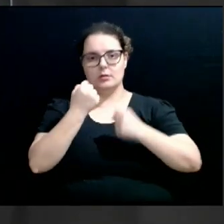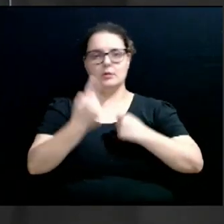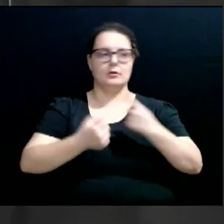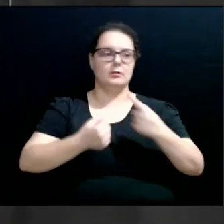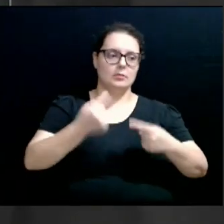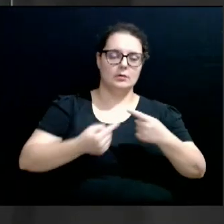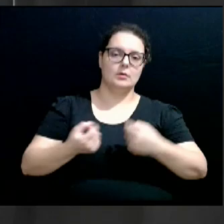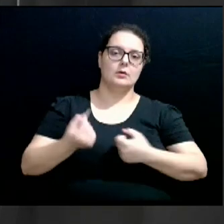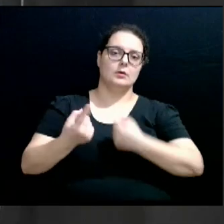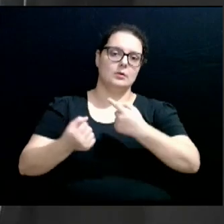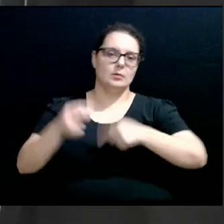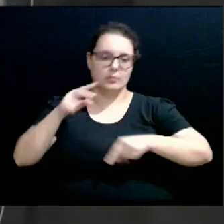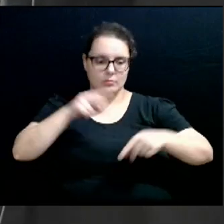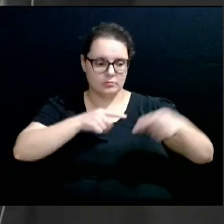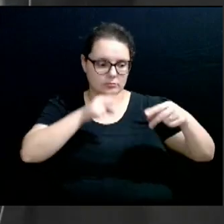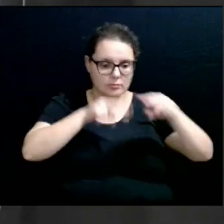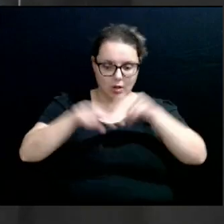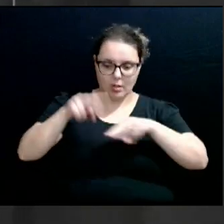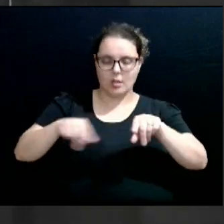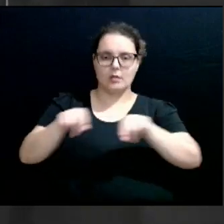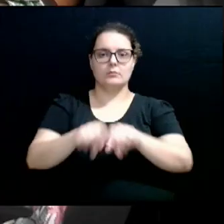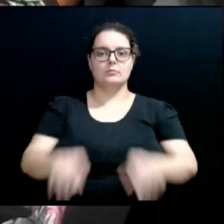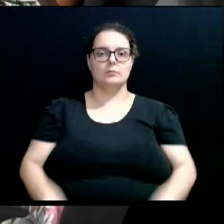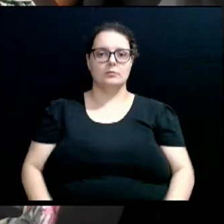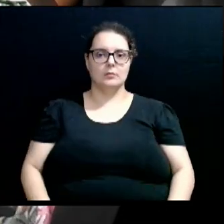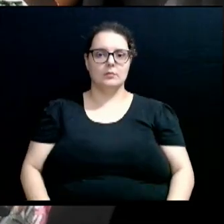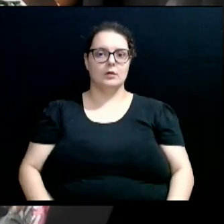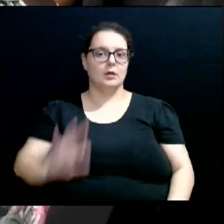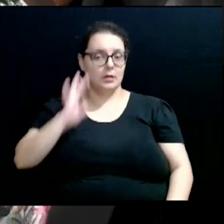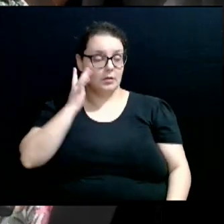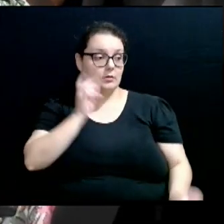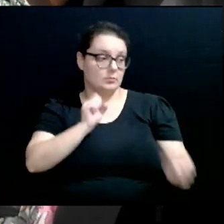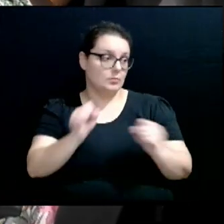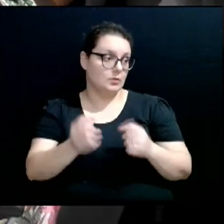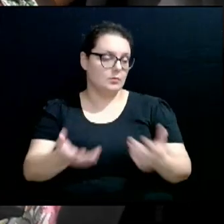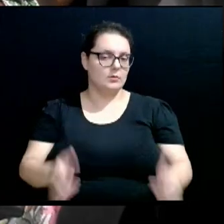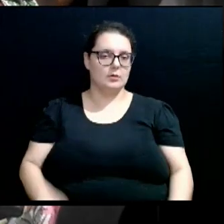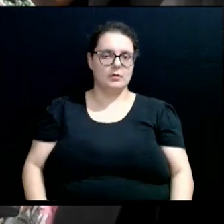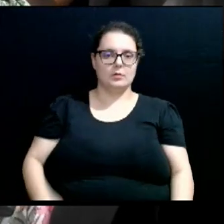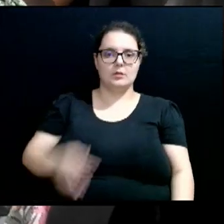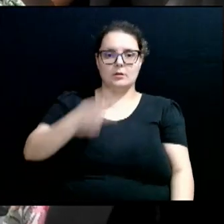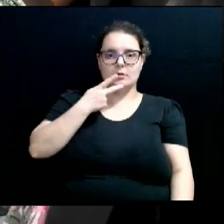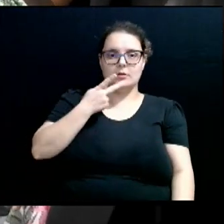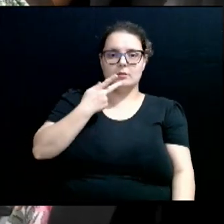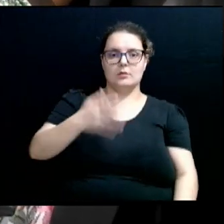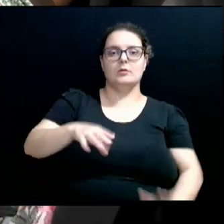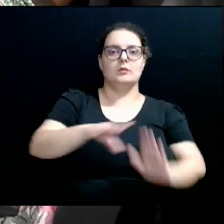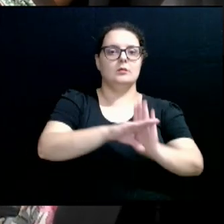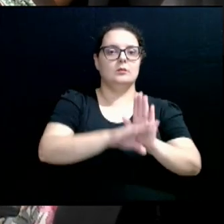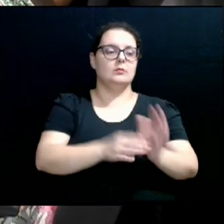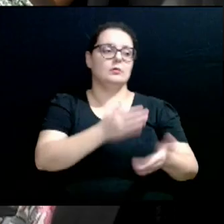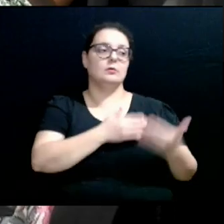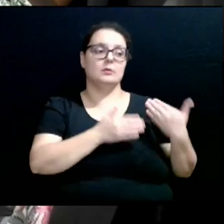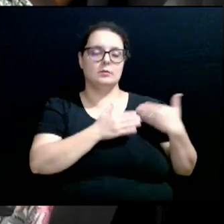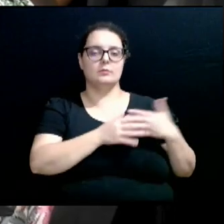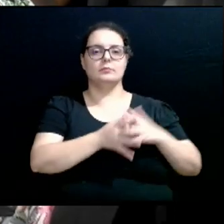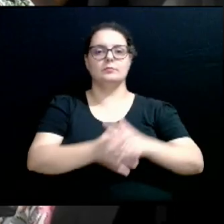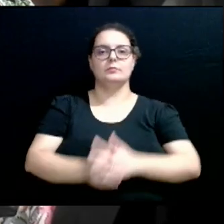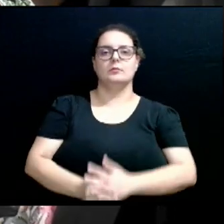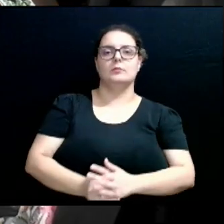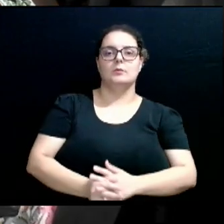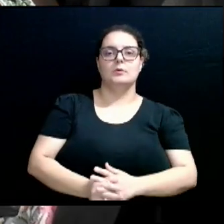né? Acho que nós podemos, né, eu comentei sobre isso no programa anterior, né, de uma analogia que a gente pode